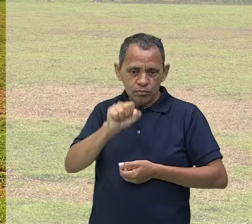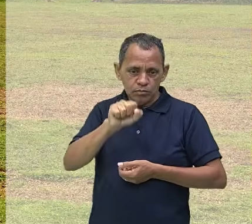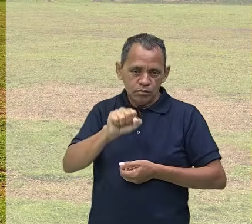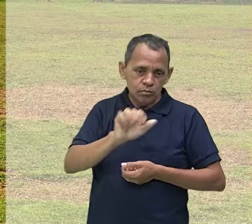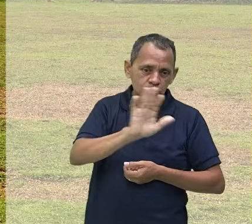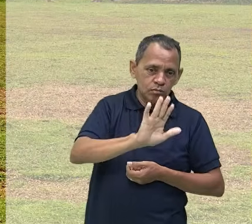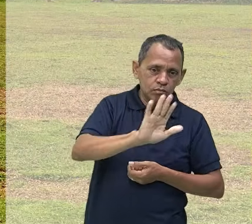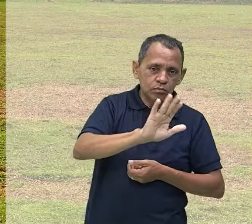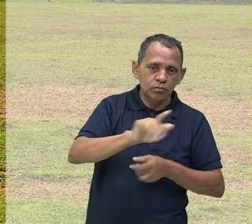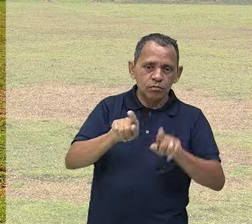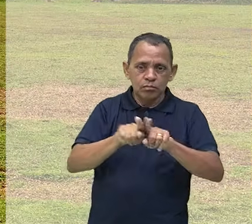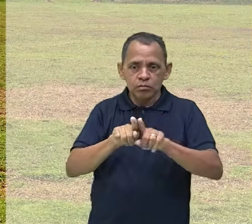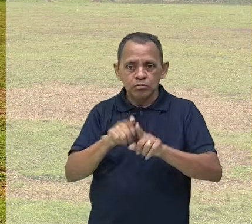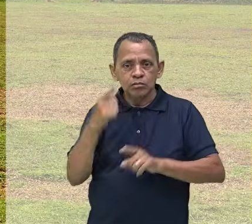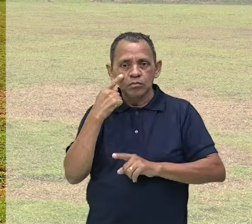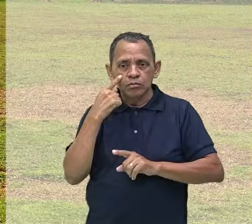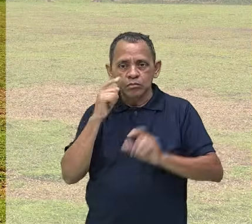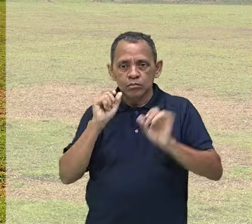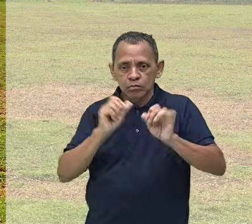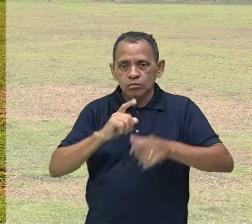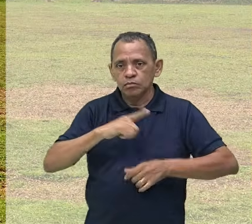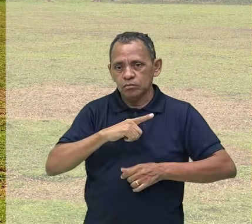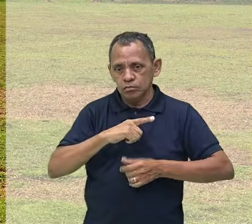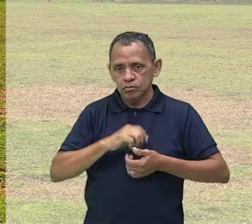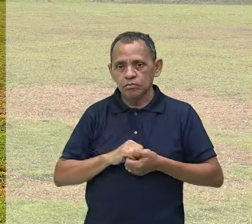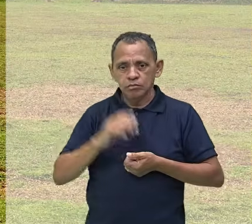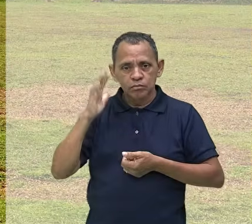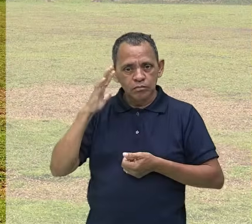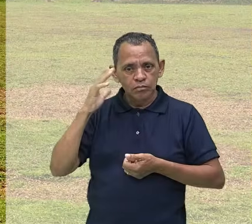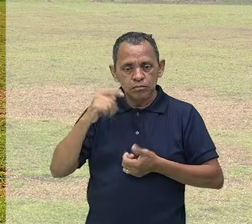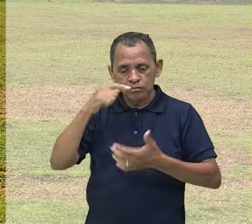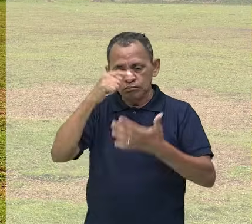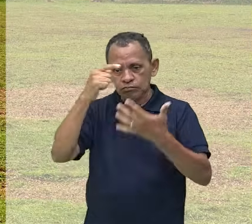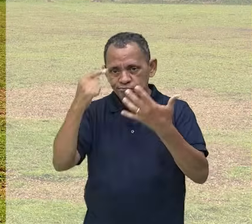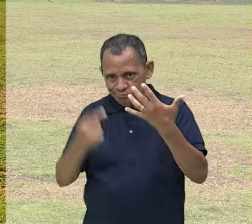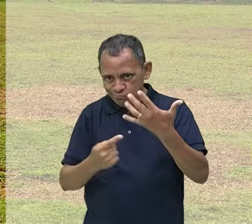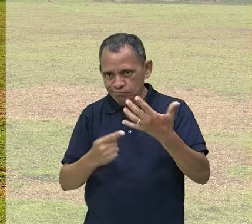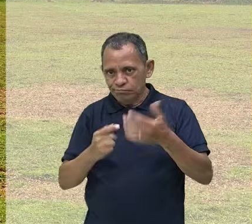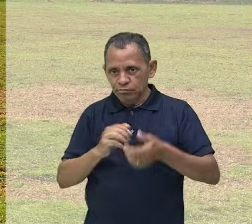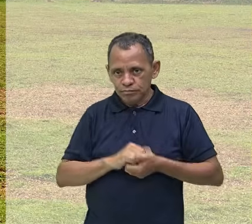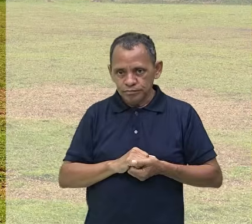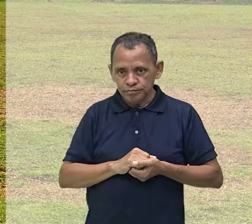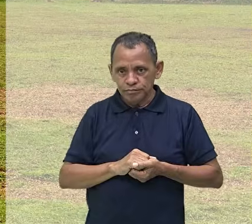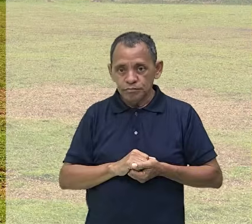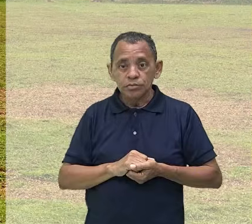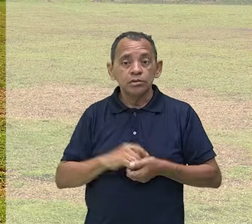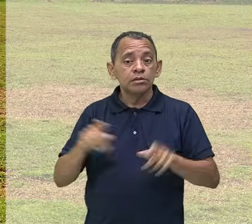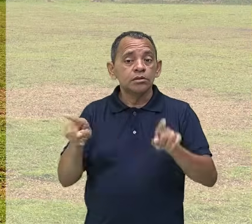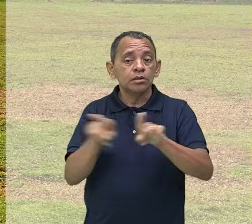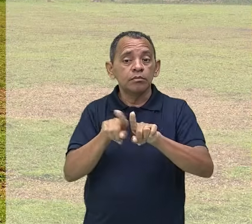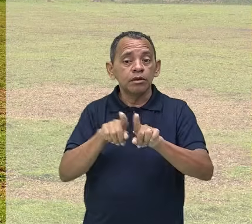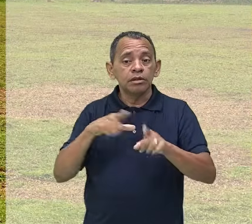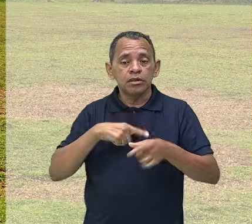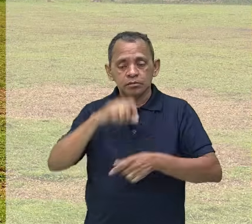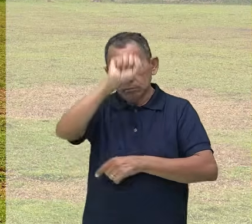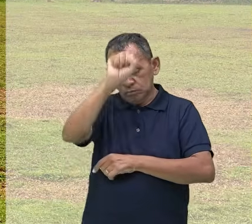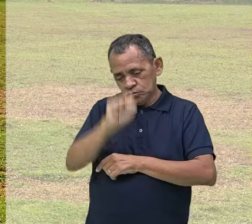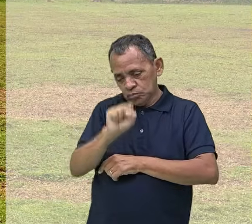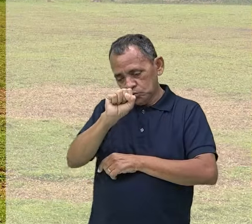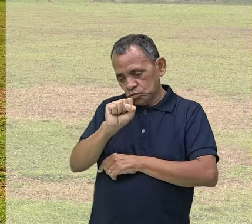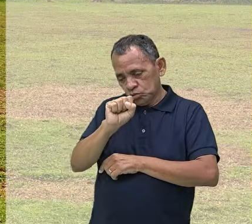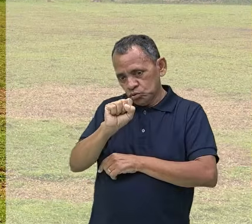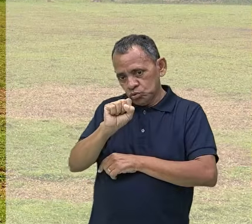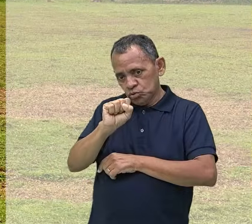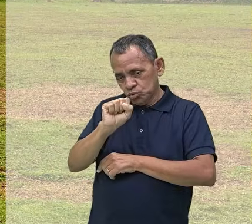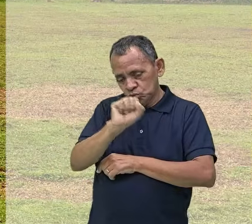gente observa aí essa situação dos pontos subcolaterais. Mas também teremos o